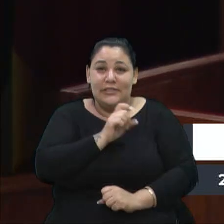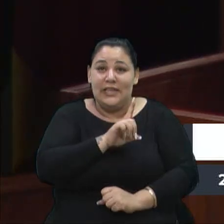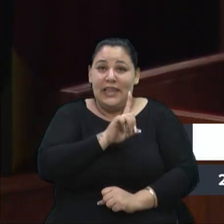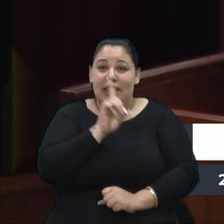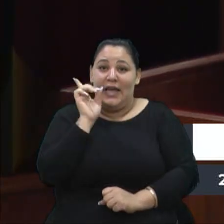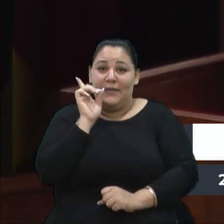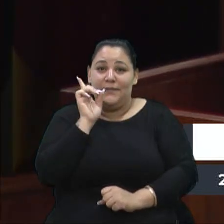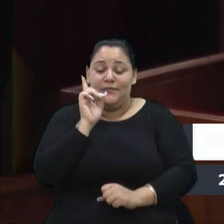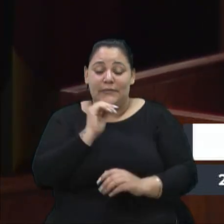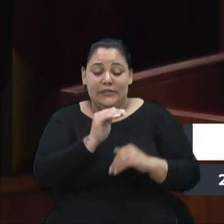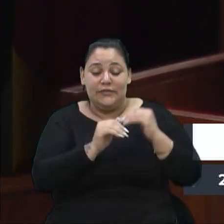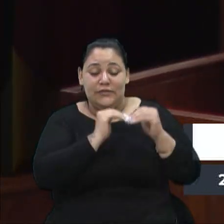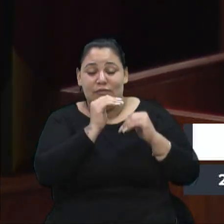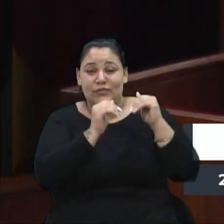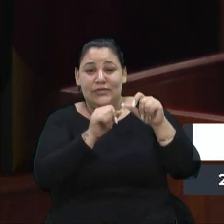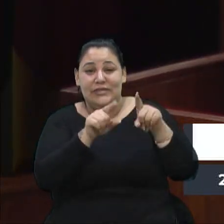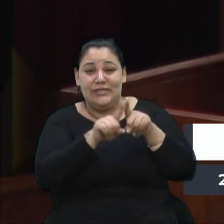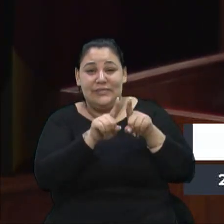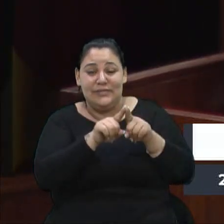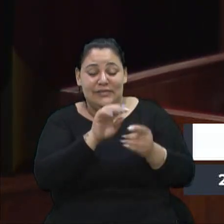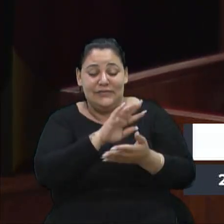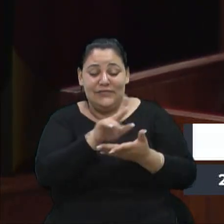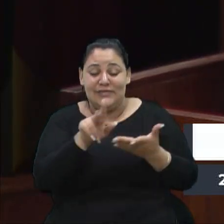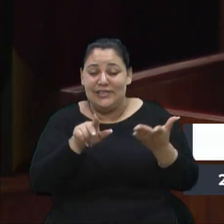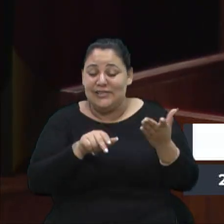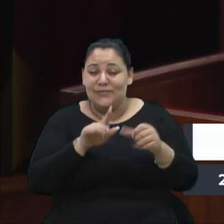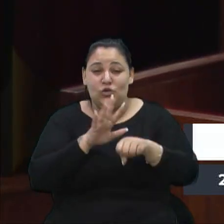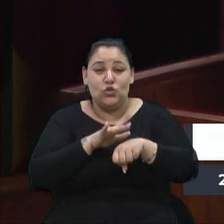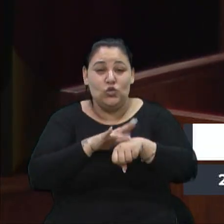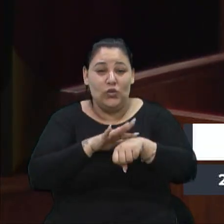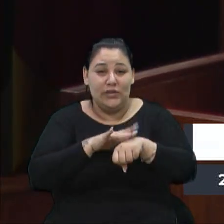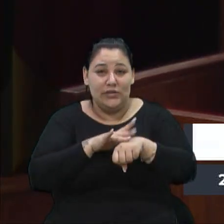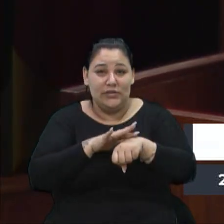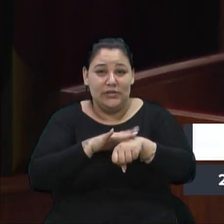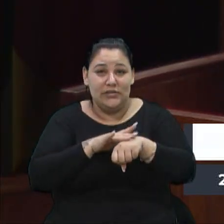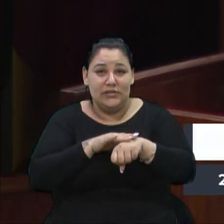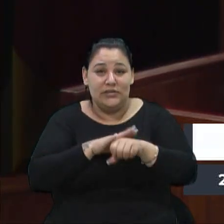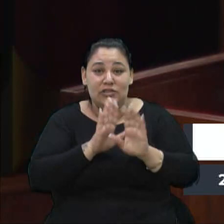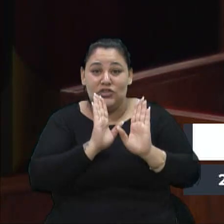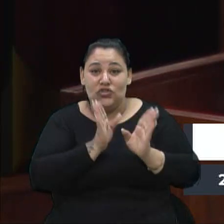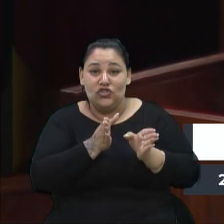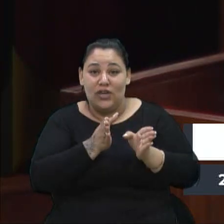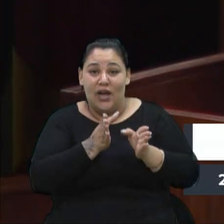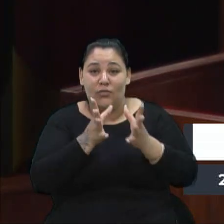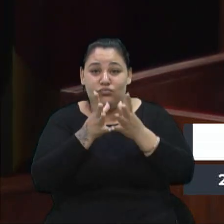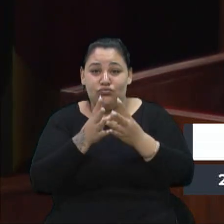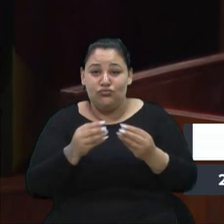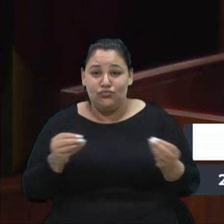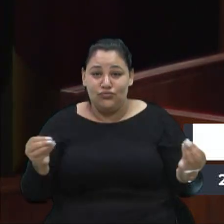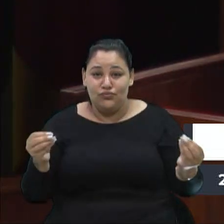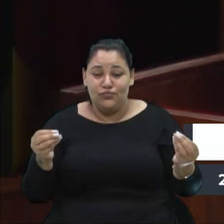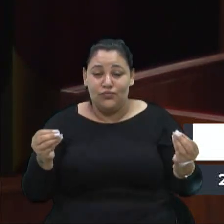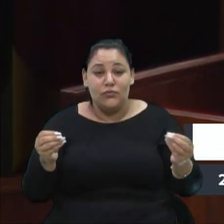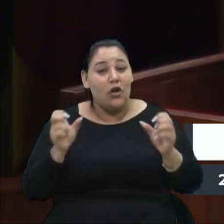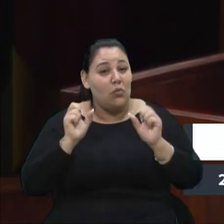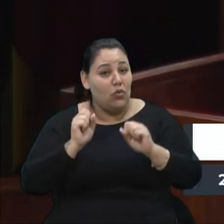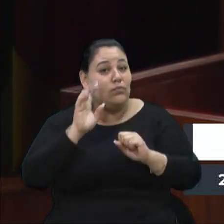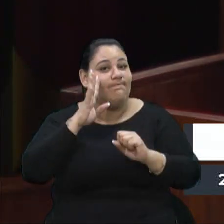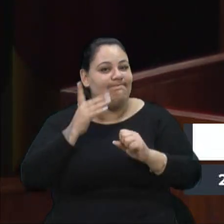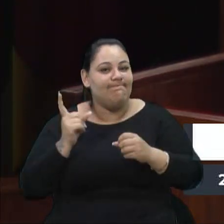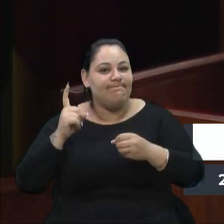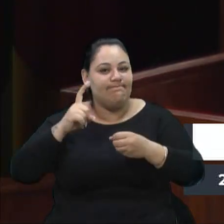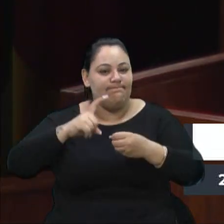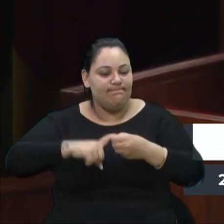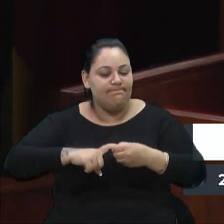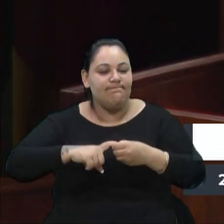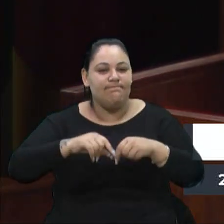iria desenvolver também várias doenças que já estavam extintas, que já estão extintas. A liberação